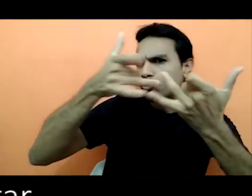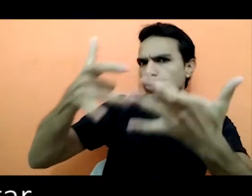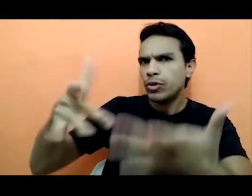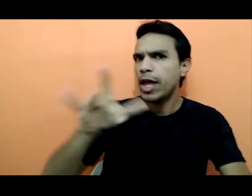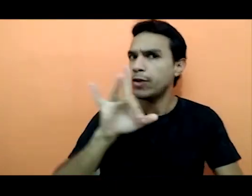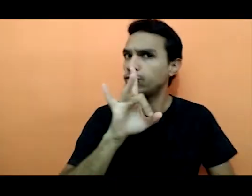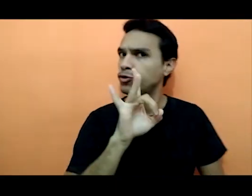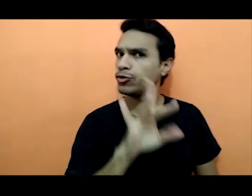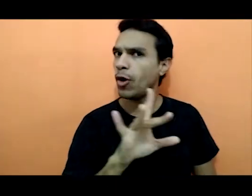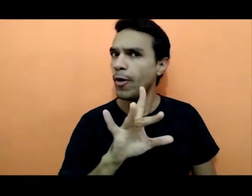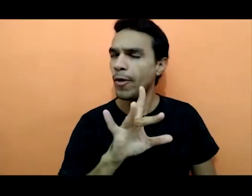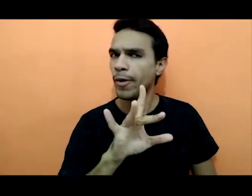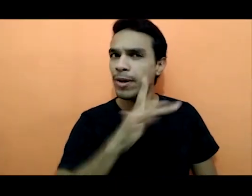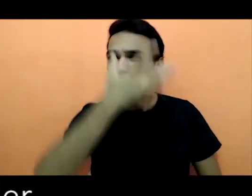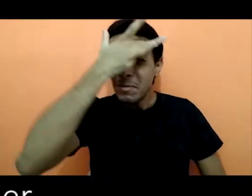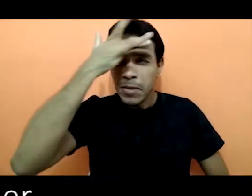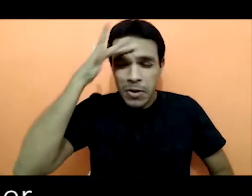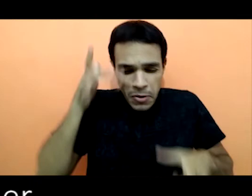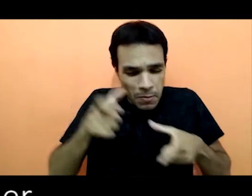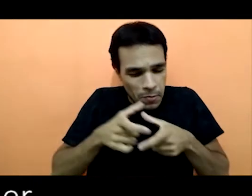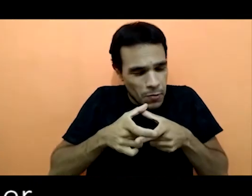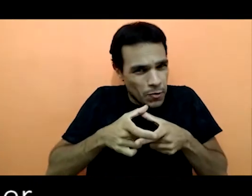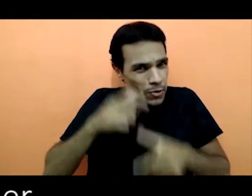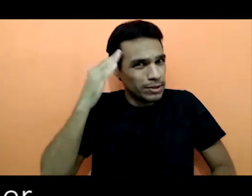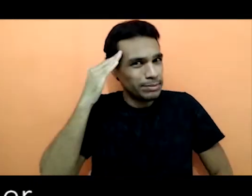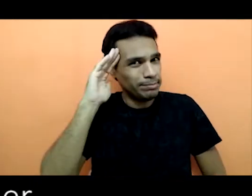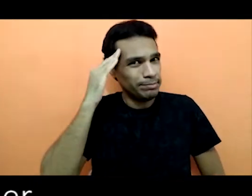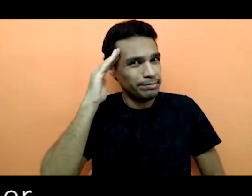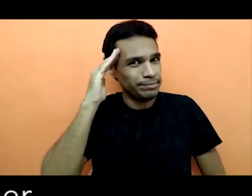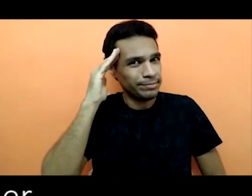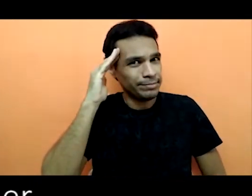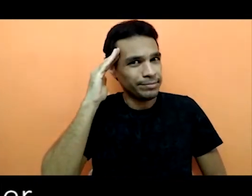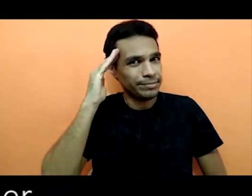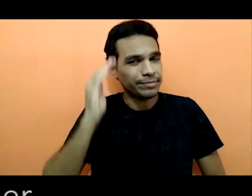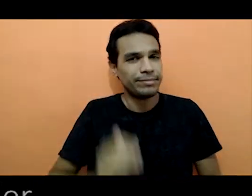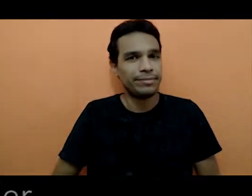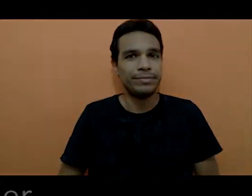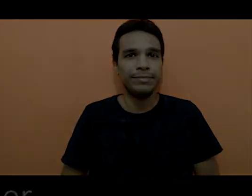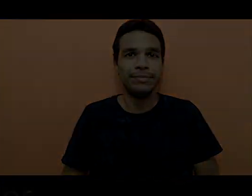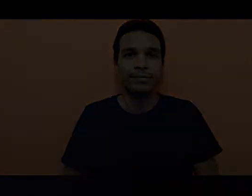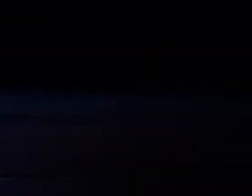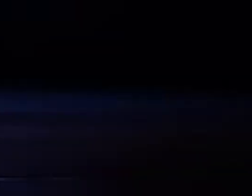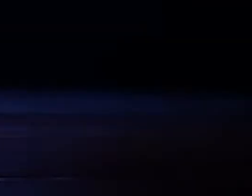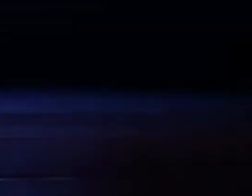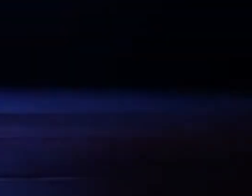contar, que poucos podem entender.